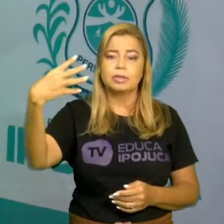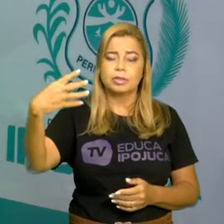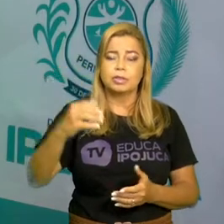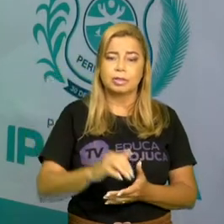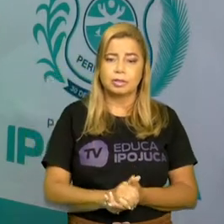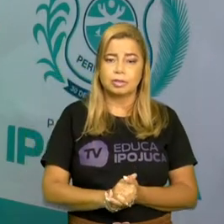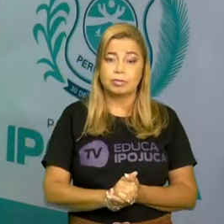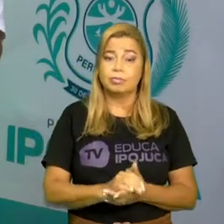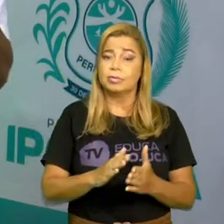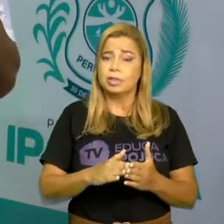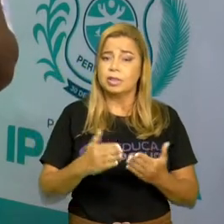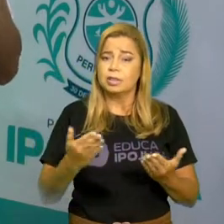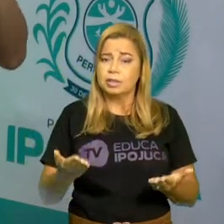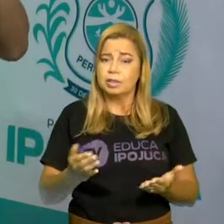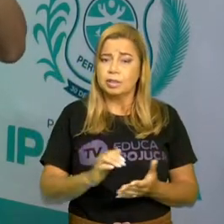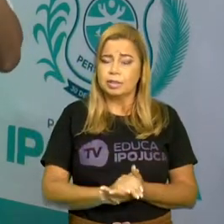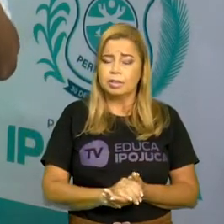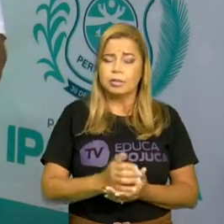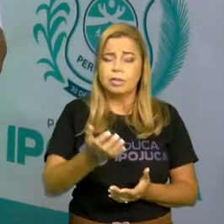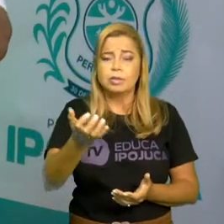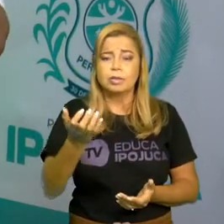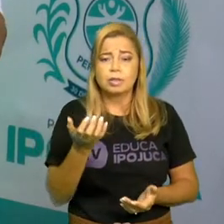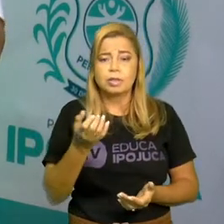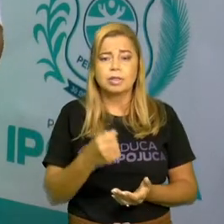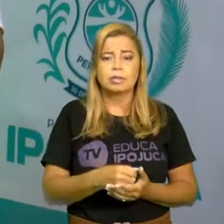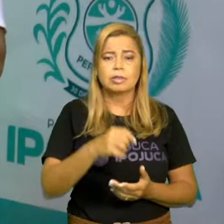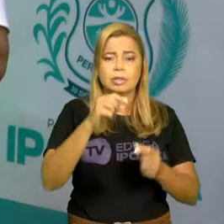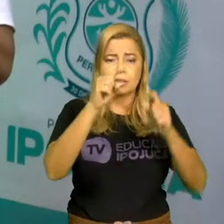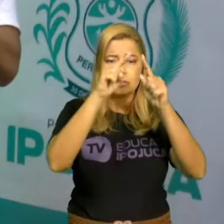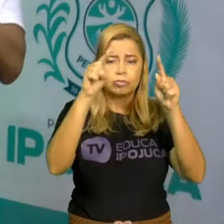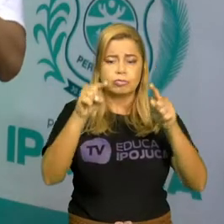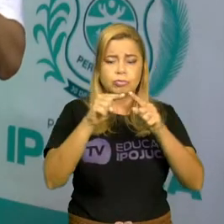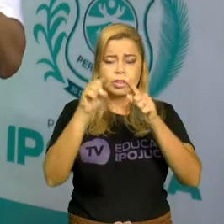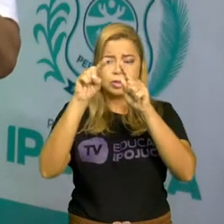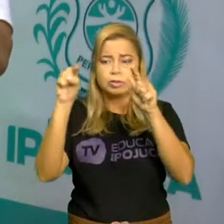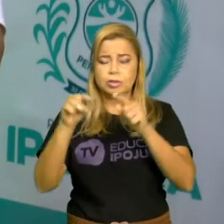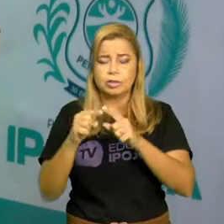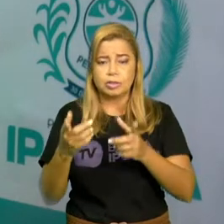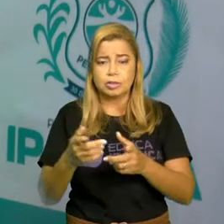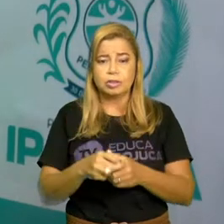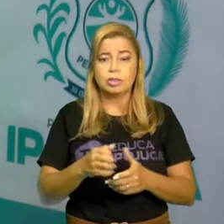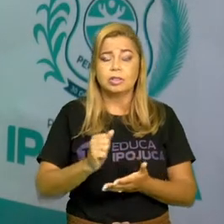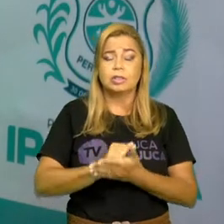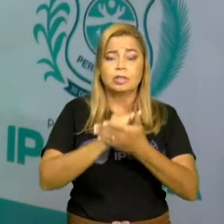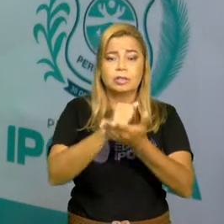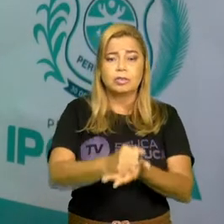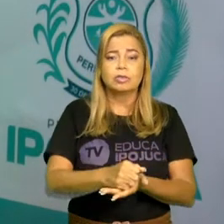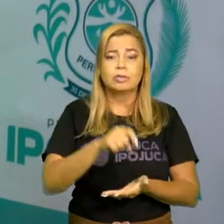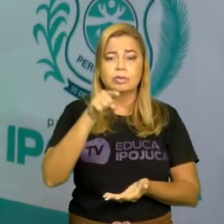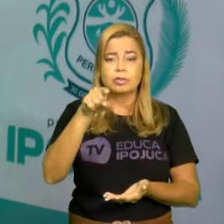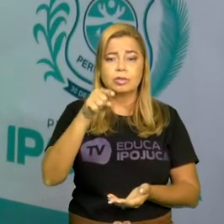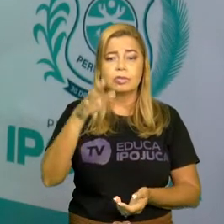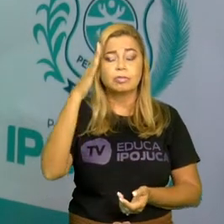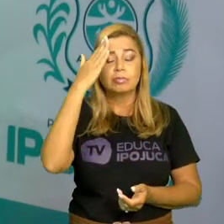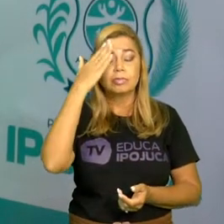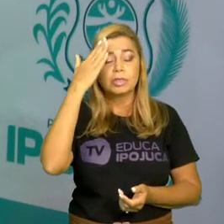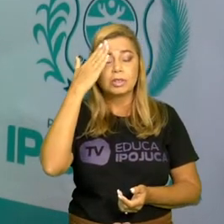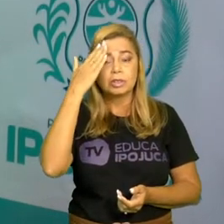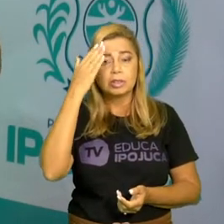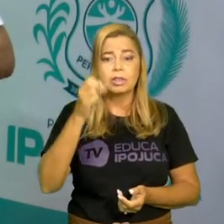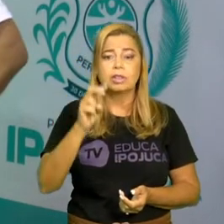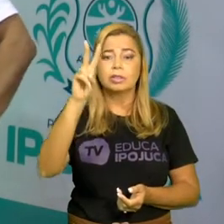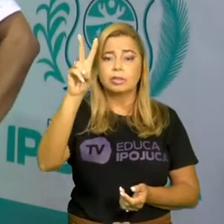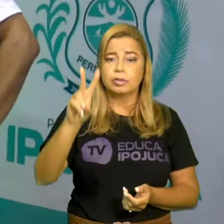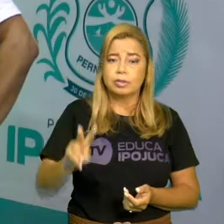fichinhas ajuda em você aí entender o valor que eu tenho unidades eu tenho de 1